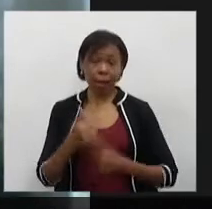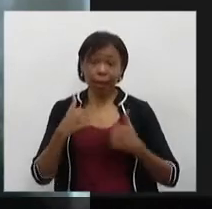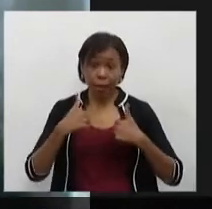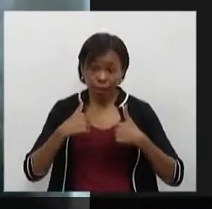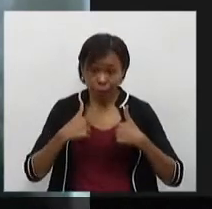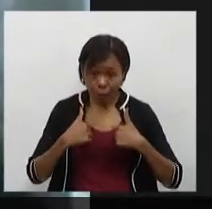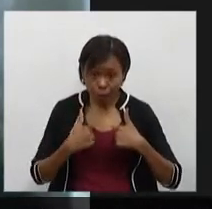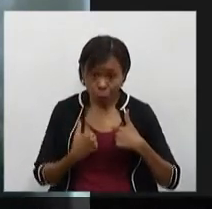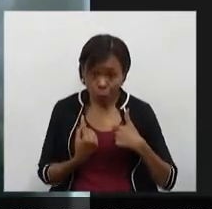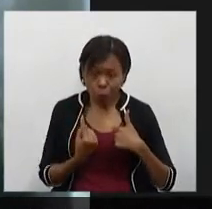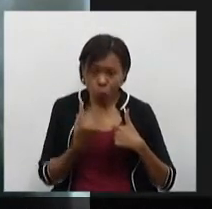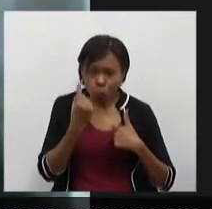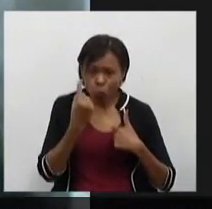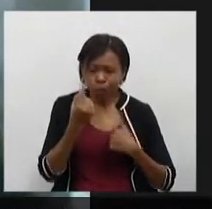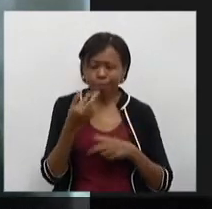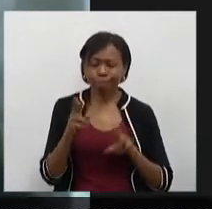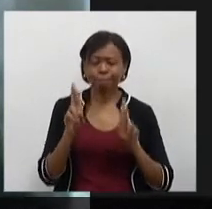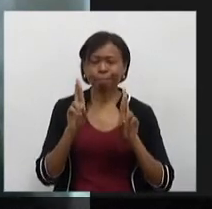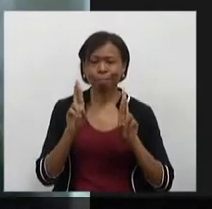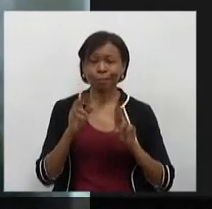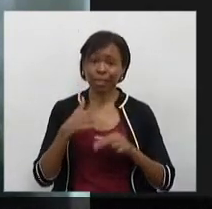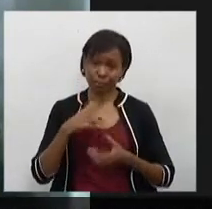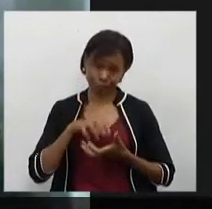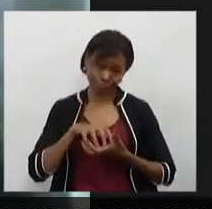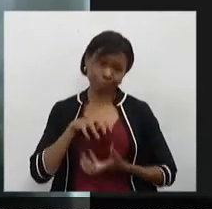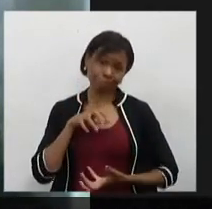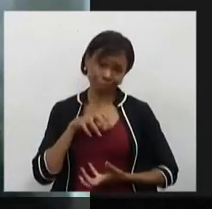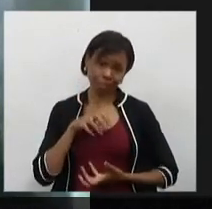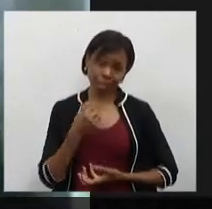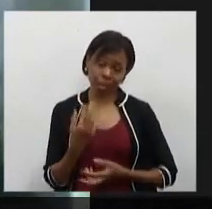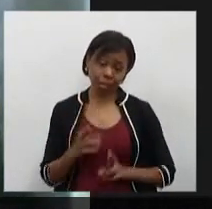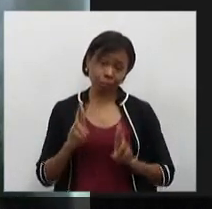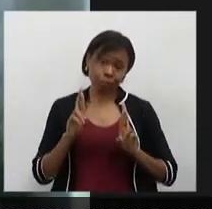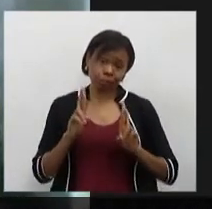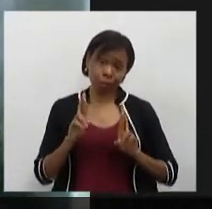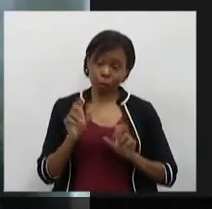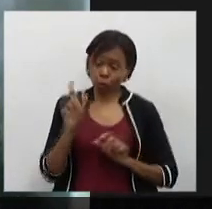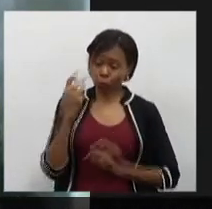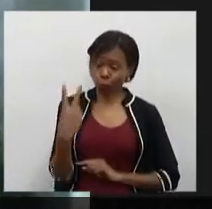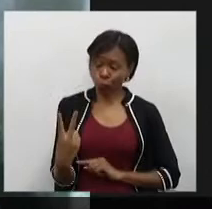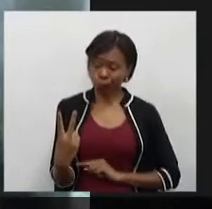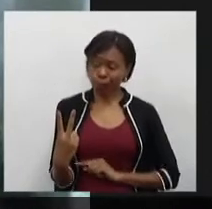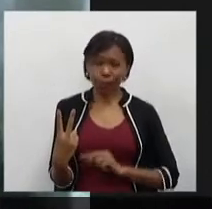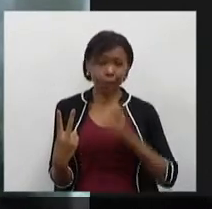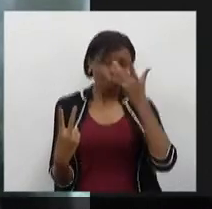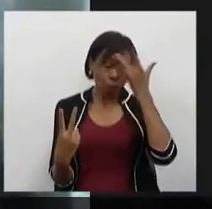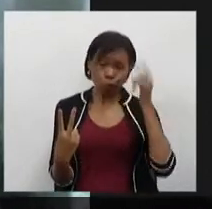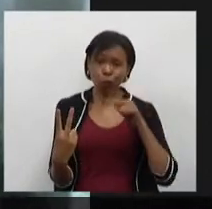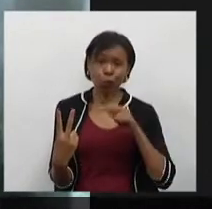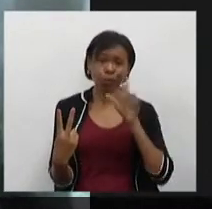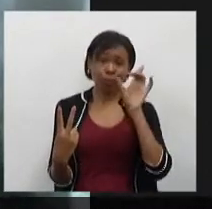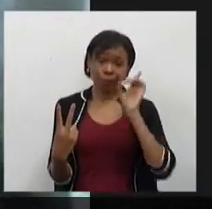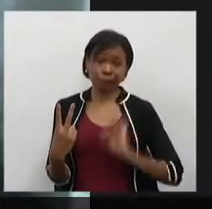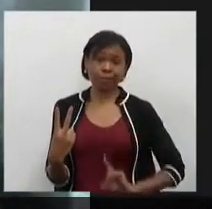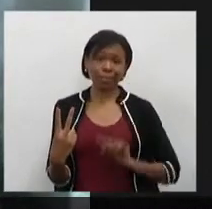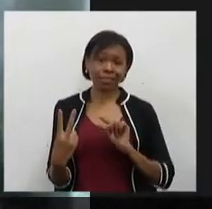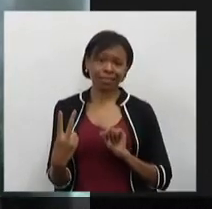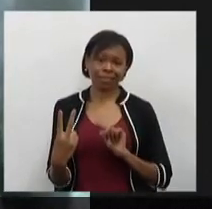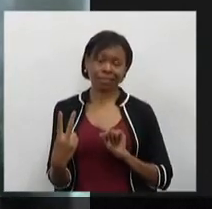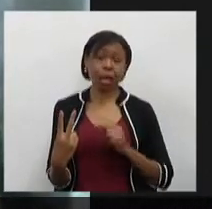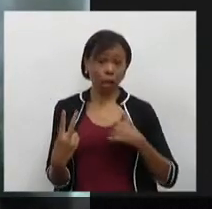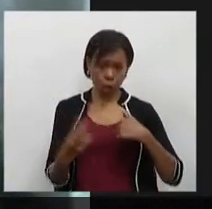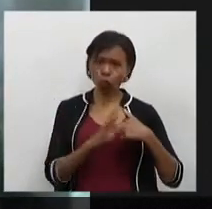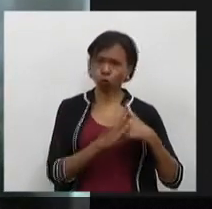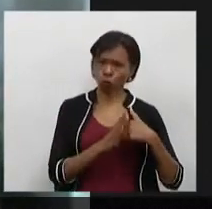responsável, eu idosa, pelas 2 pessoas com deficiência. Eu, como idosa, já tomei a vacina. Mas